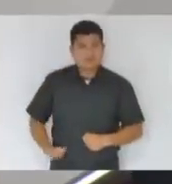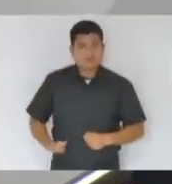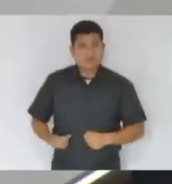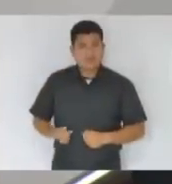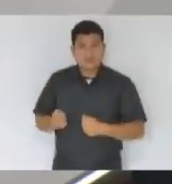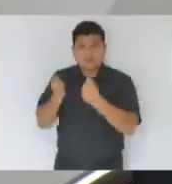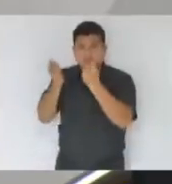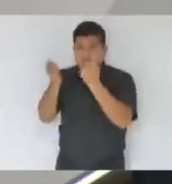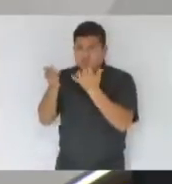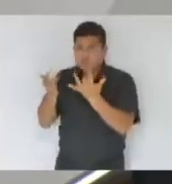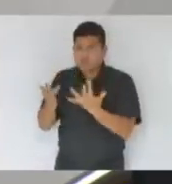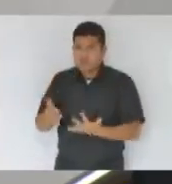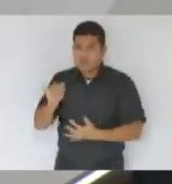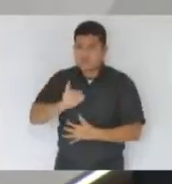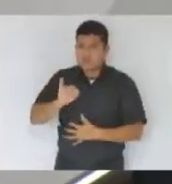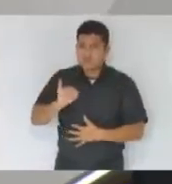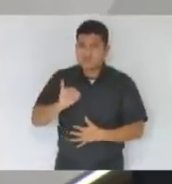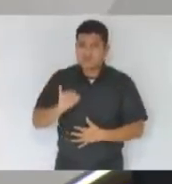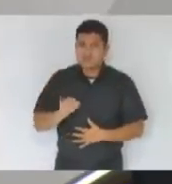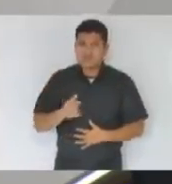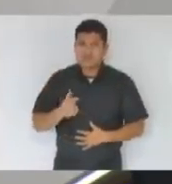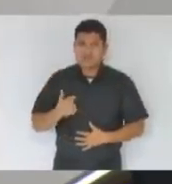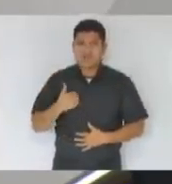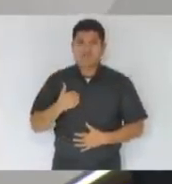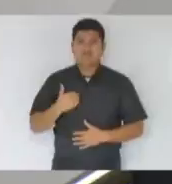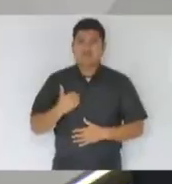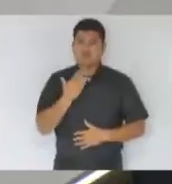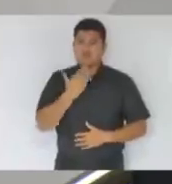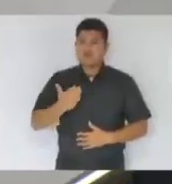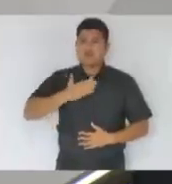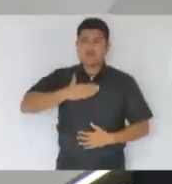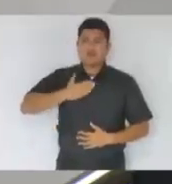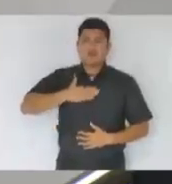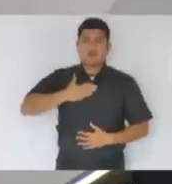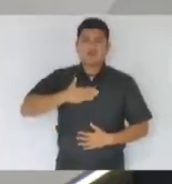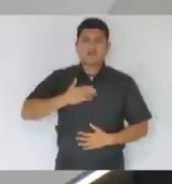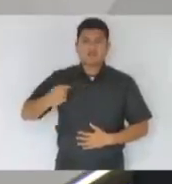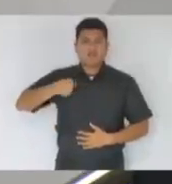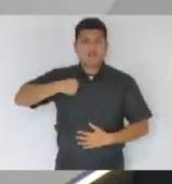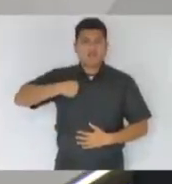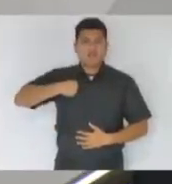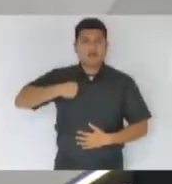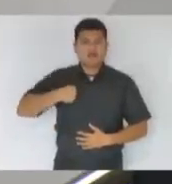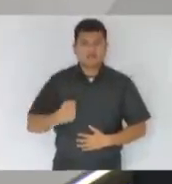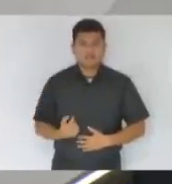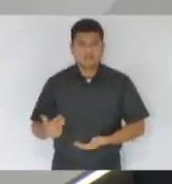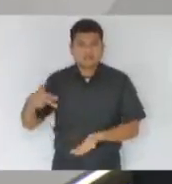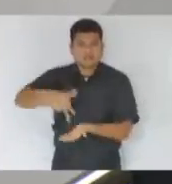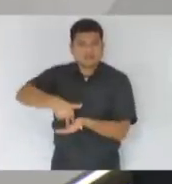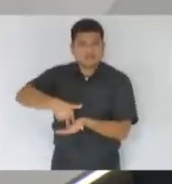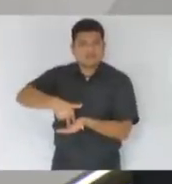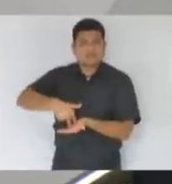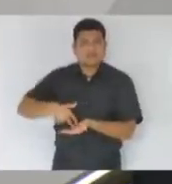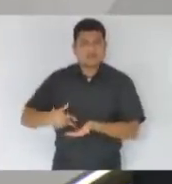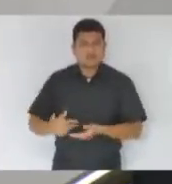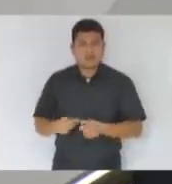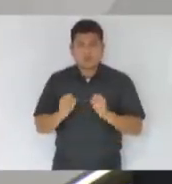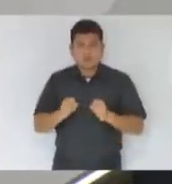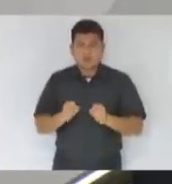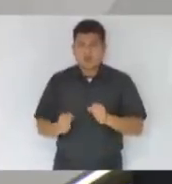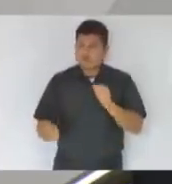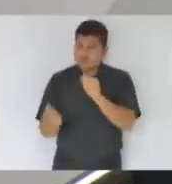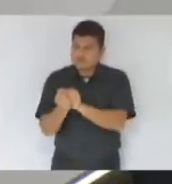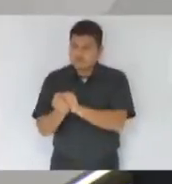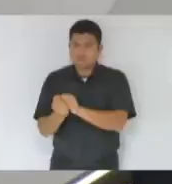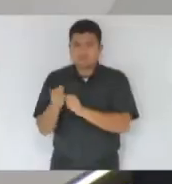de Itajaí, eu quero dizer para ele pedir para mim. Peça para mim, prefeito de Itajaí, pois eu faço questão de colocar o senhor na frente do